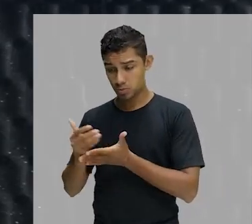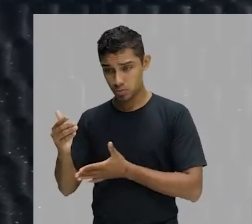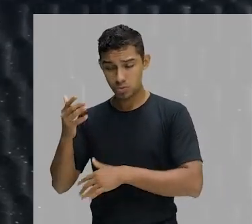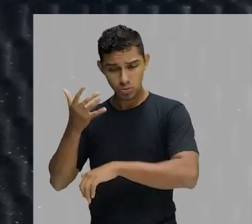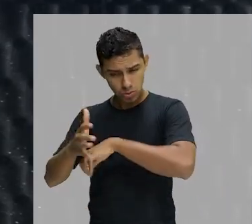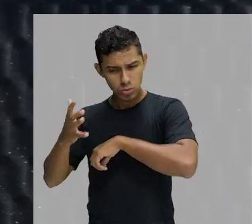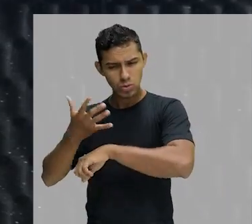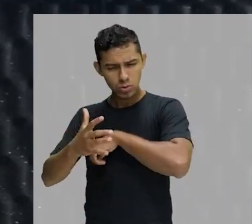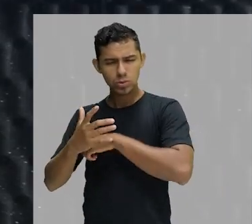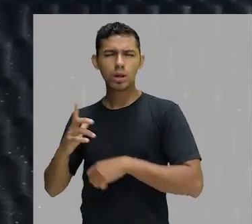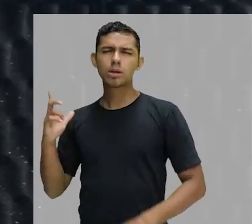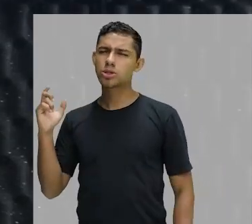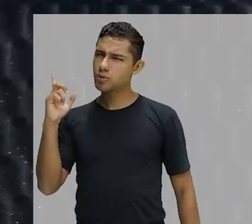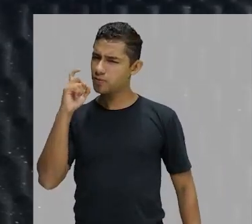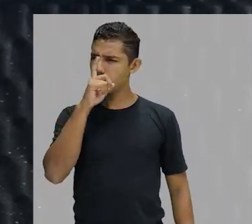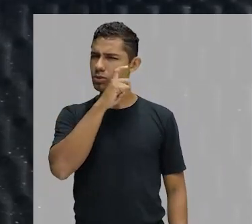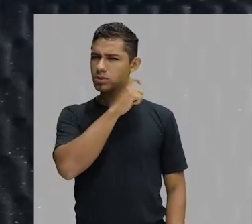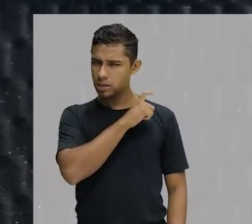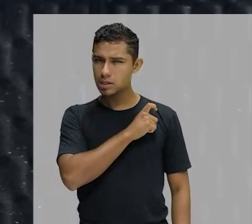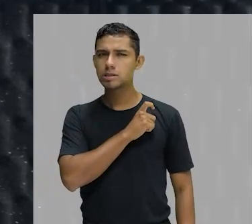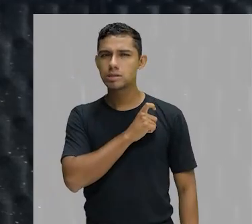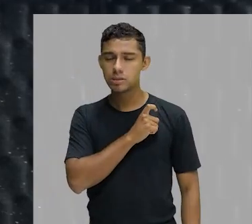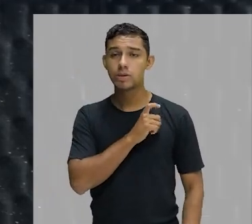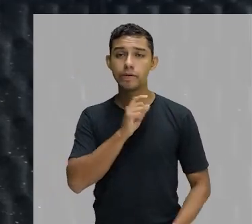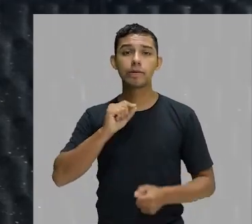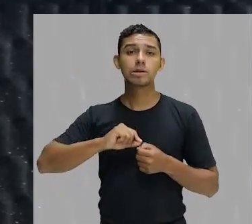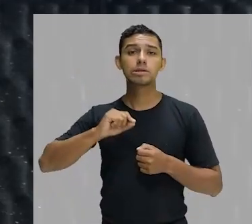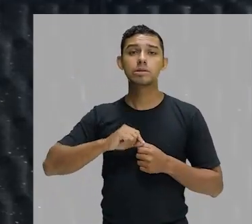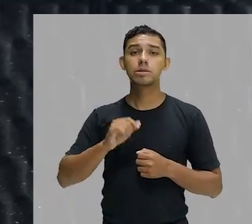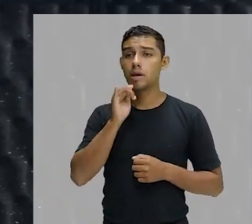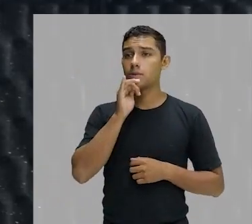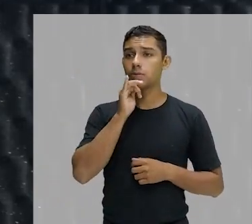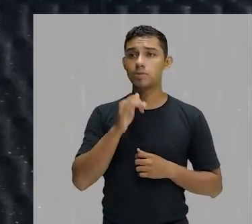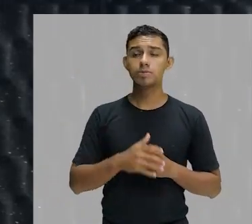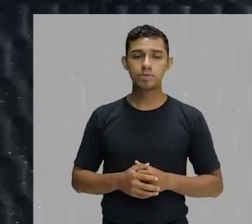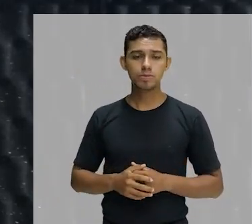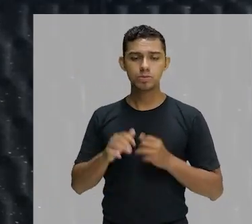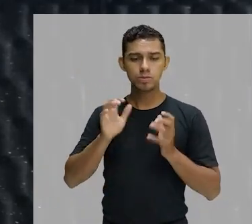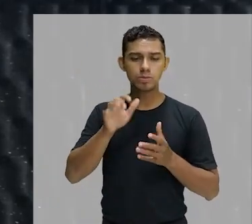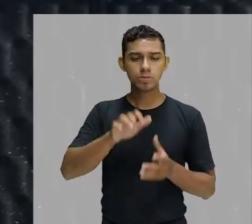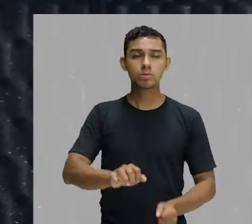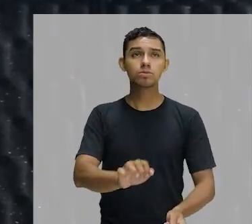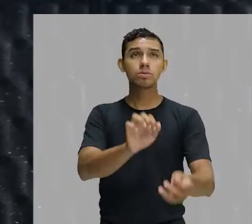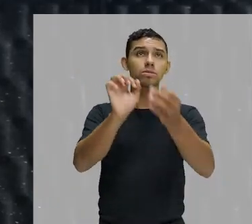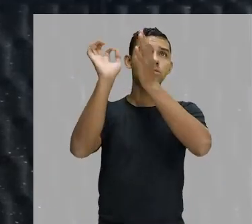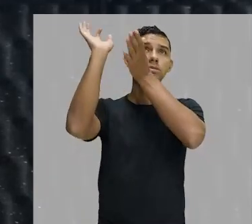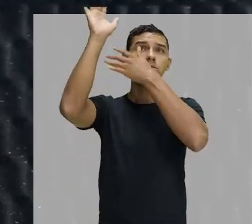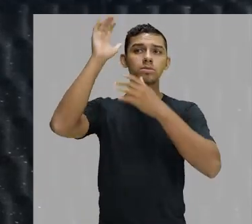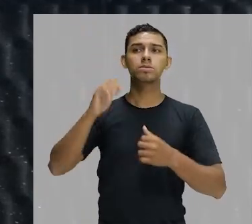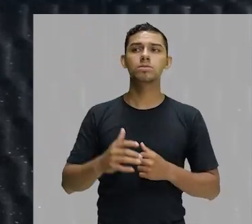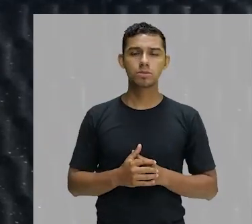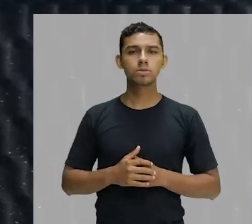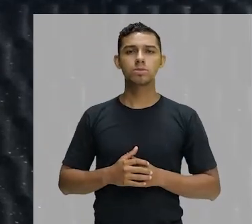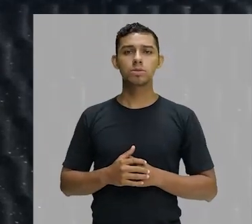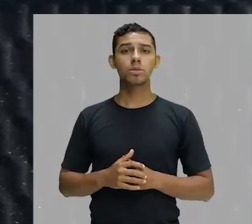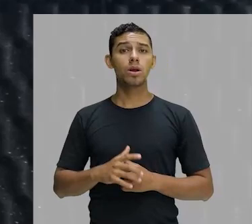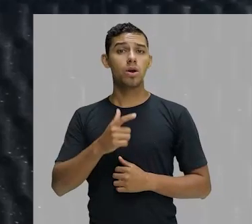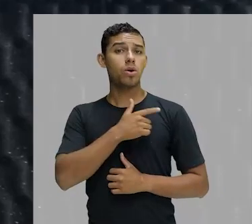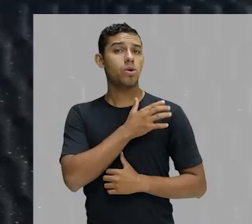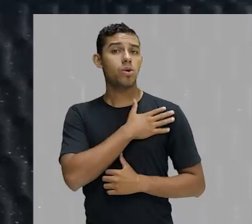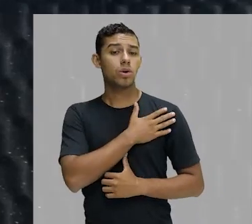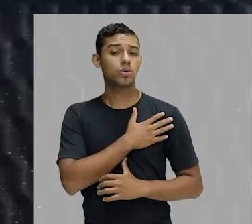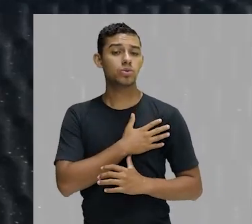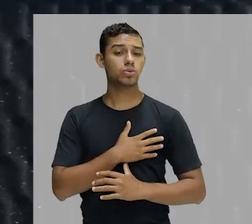uma dificuldade gigantesca em fazer o quê? A bandeja, que é aquela cestinha mais próxima da cesta, com o meu lado